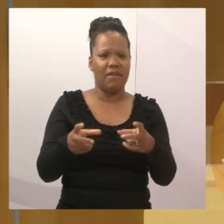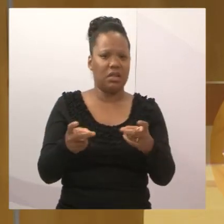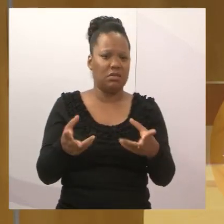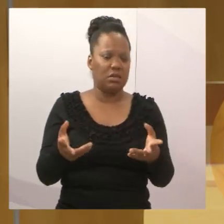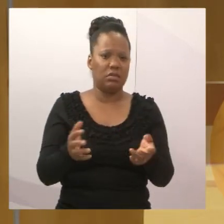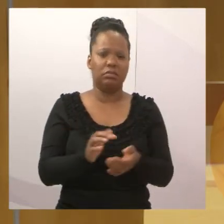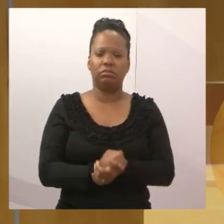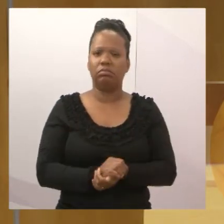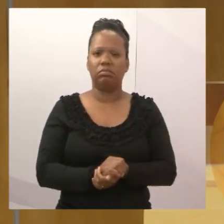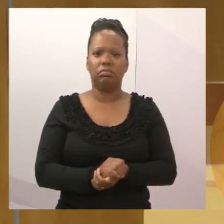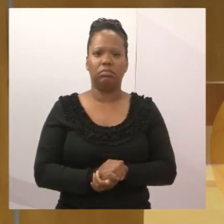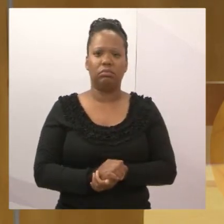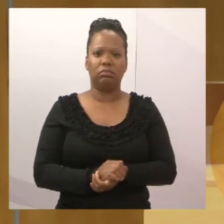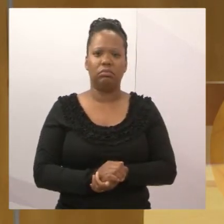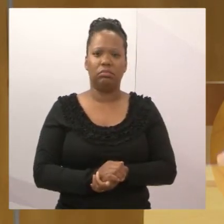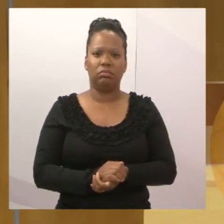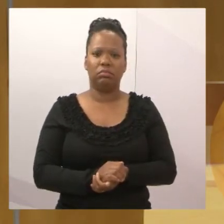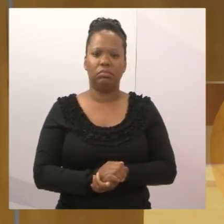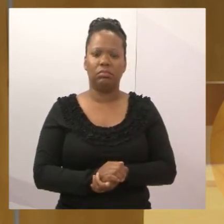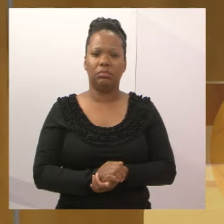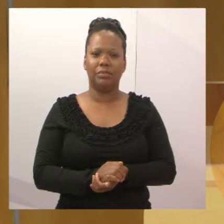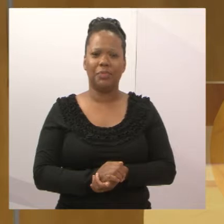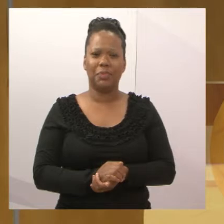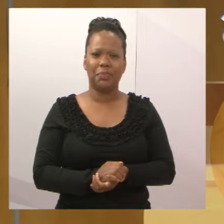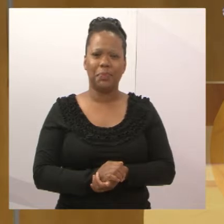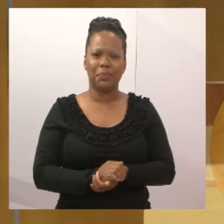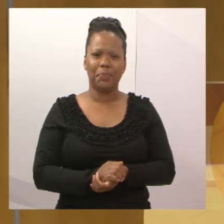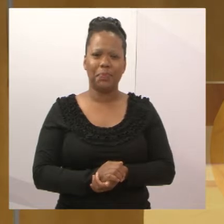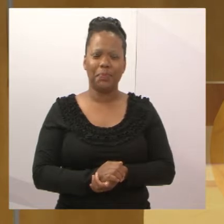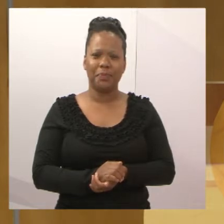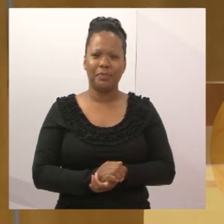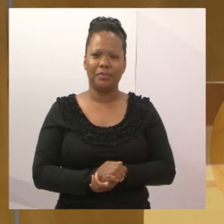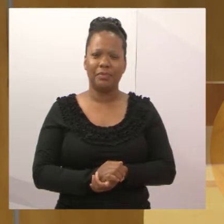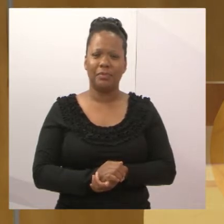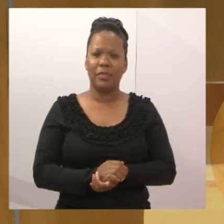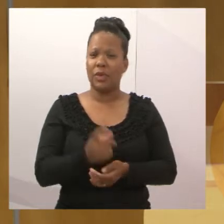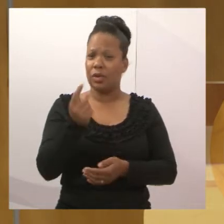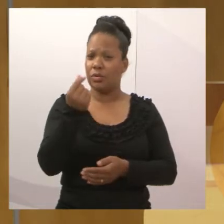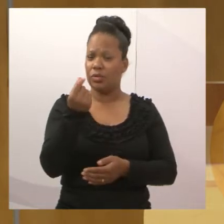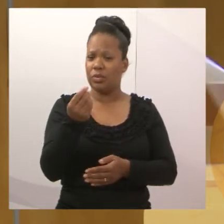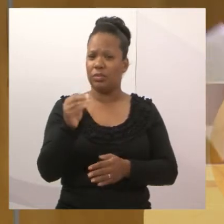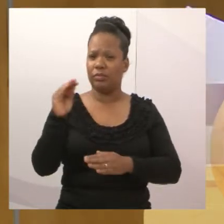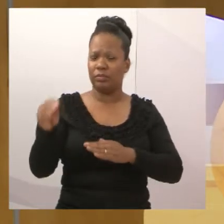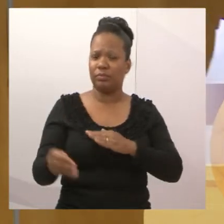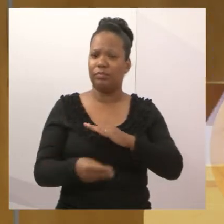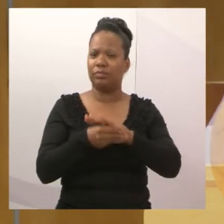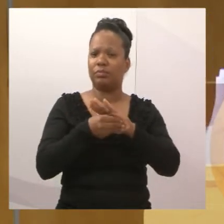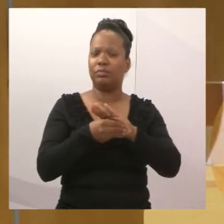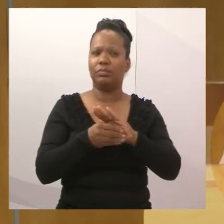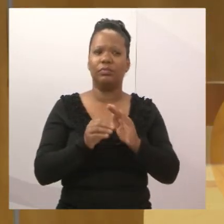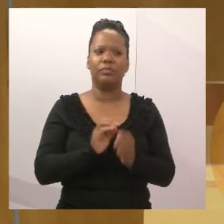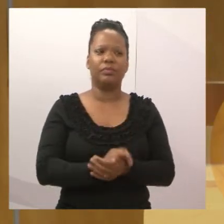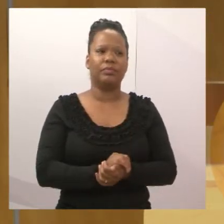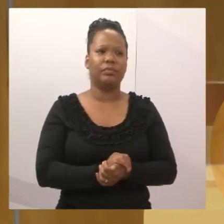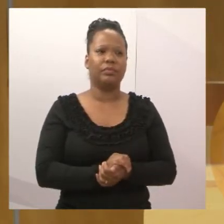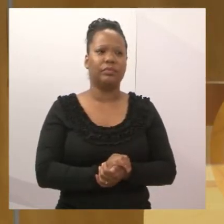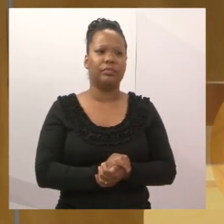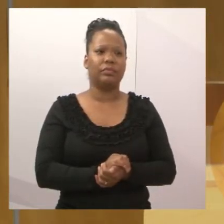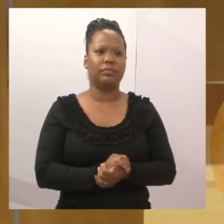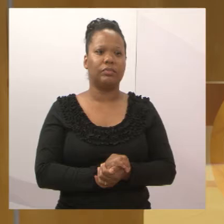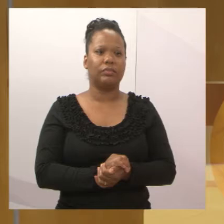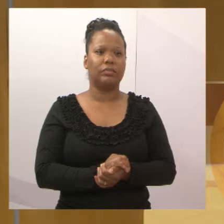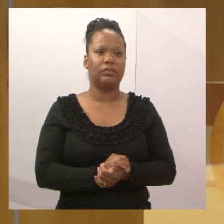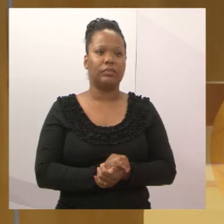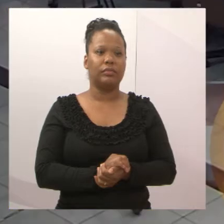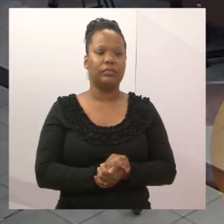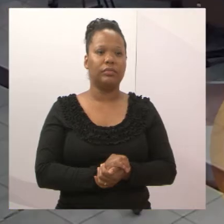Então, para isso mais que a gente encaminhou as emendas impositivas.